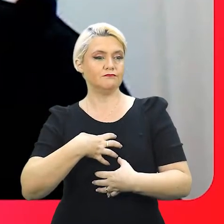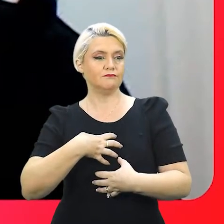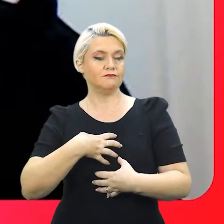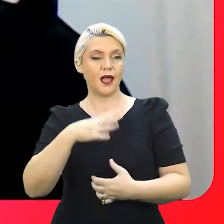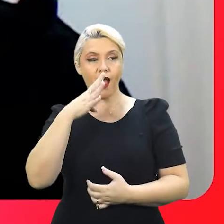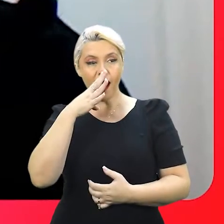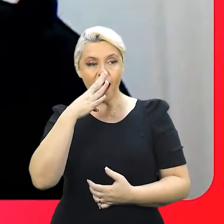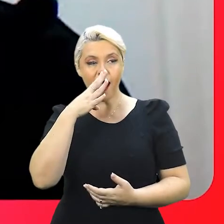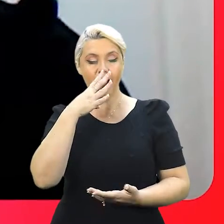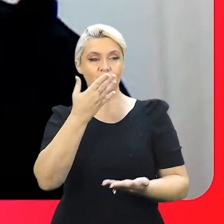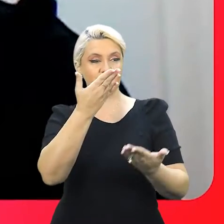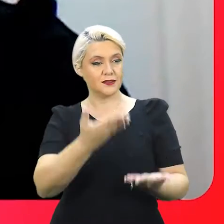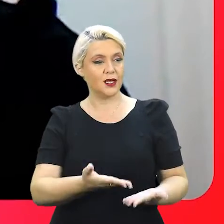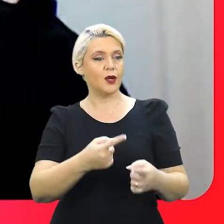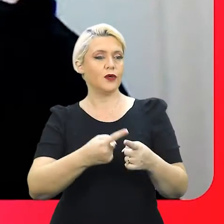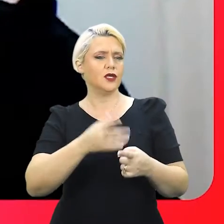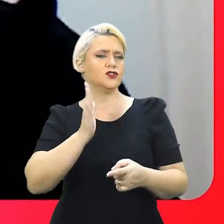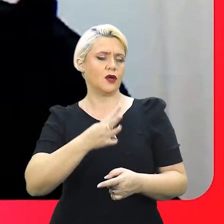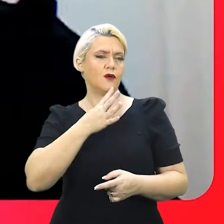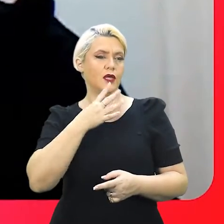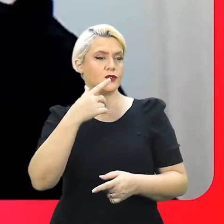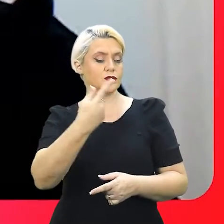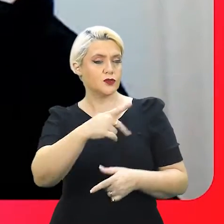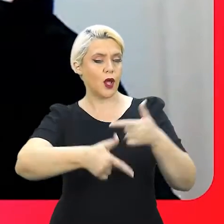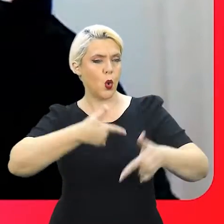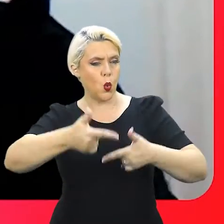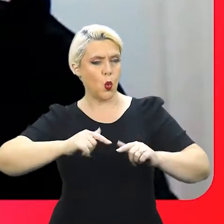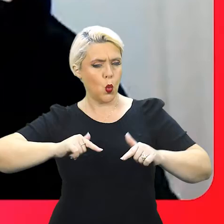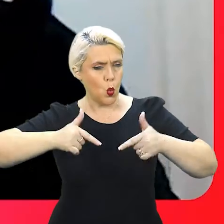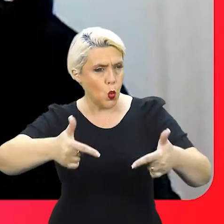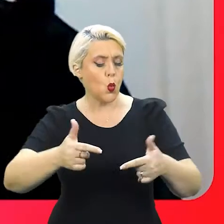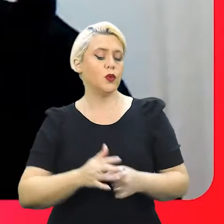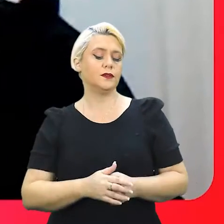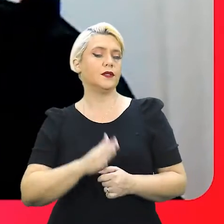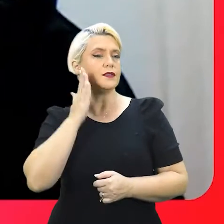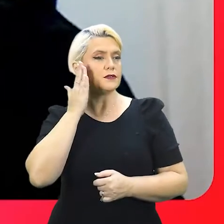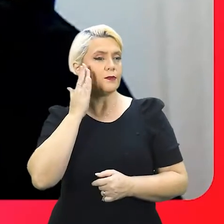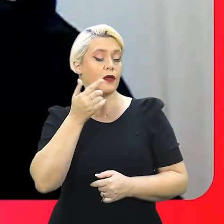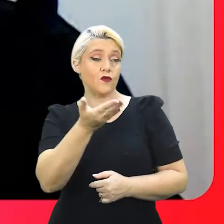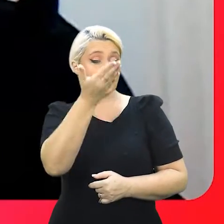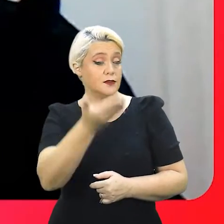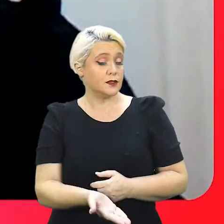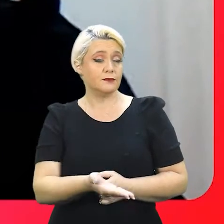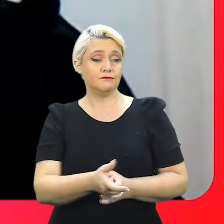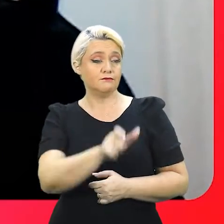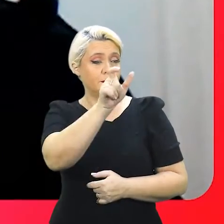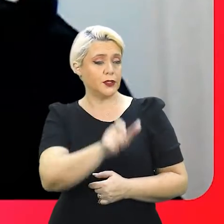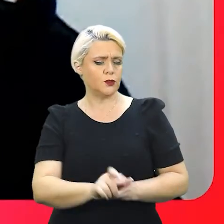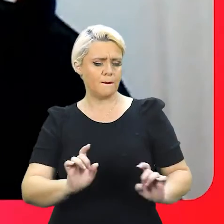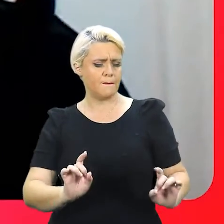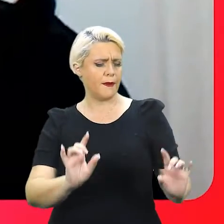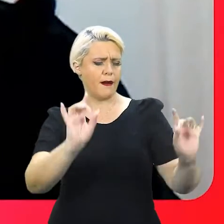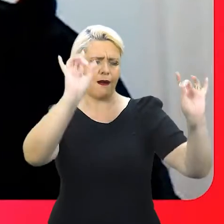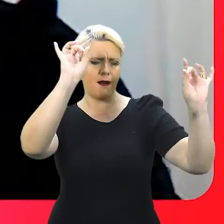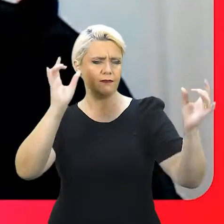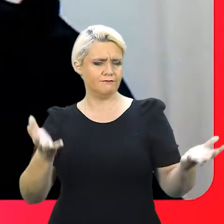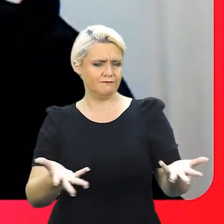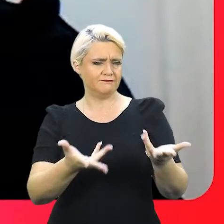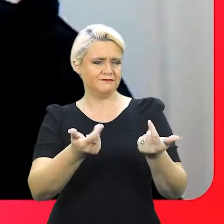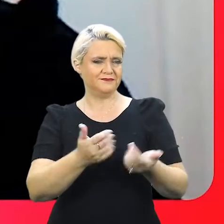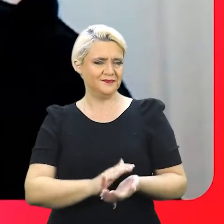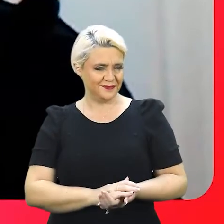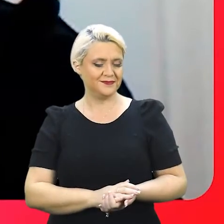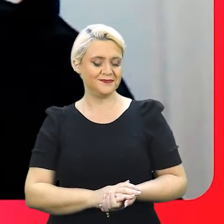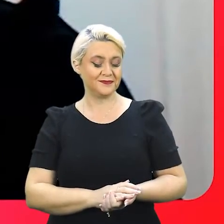por ti, por saber da sua luta, por saber que você é, acima de tudo, uma pessoa especialíssima. Ao